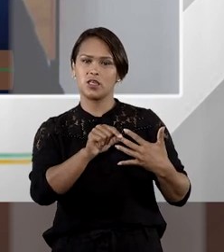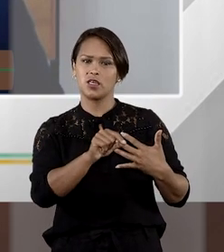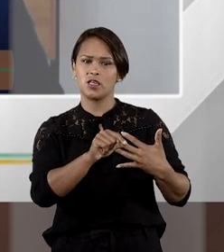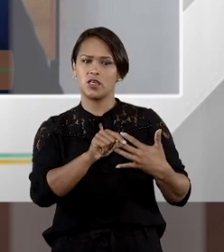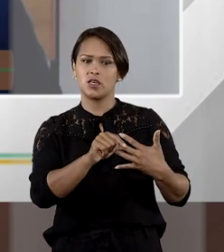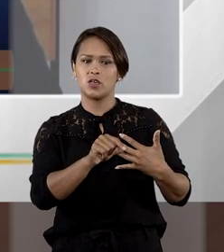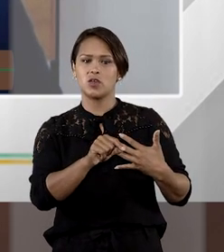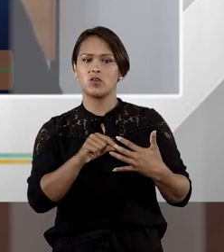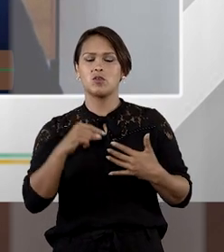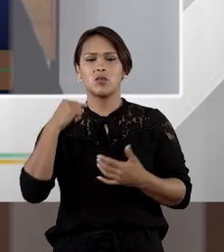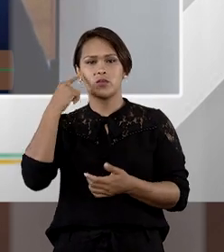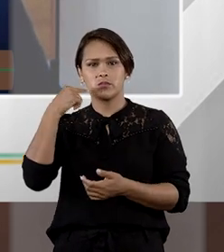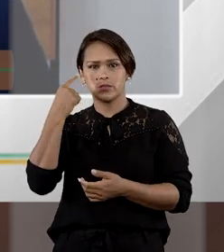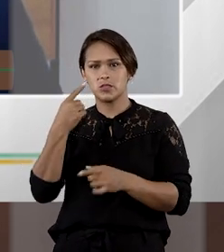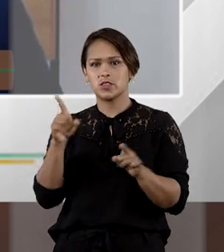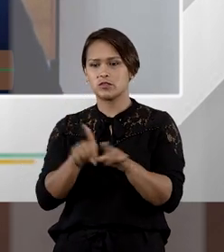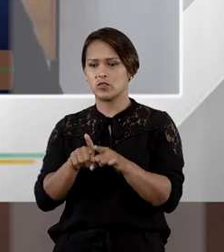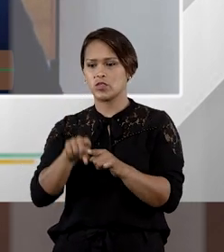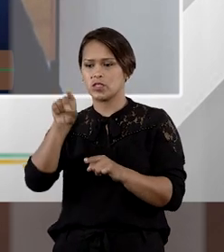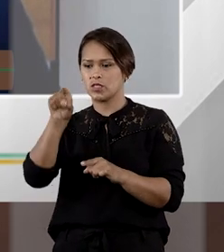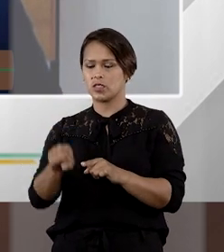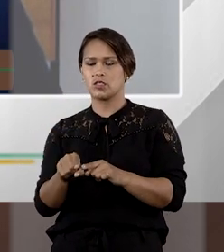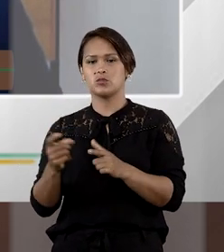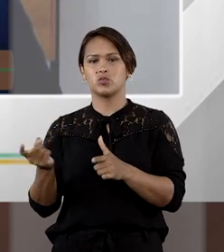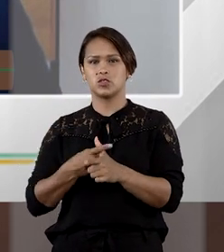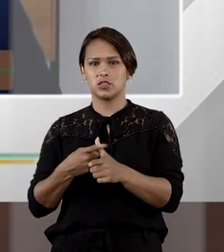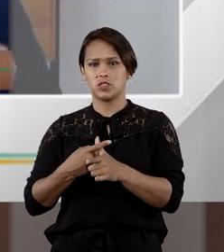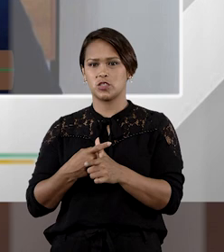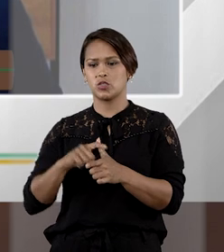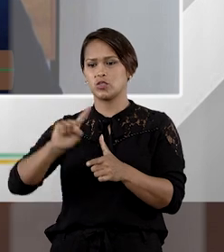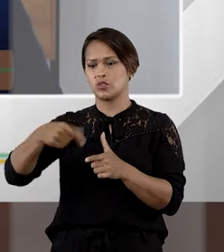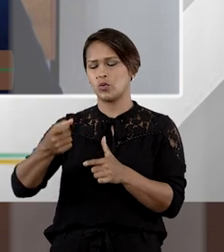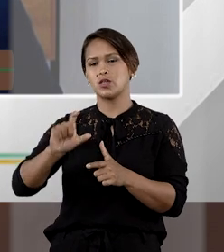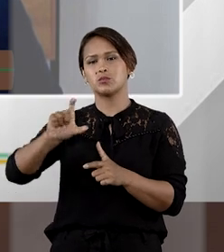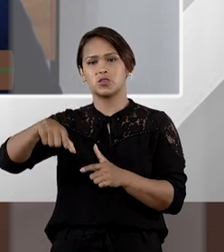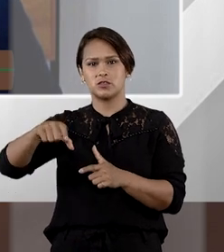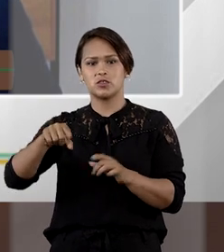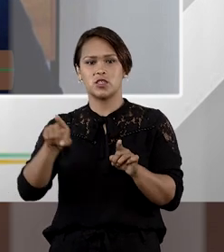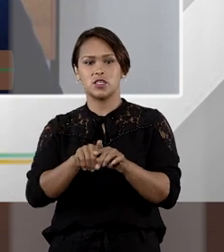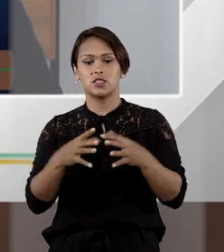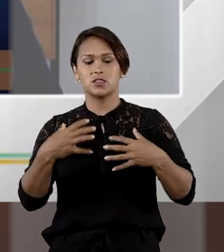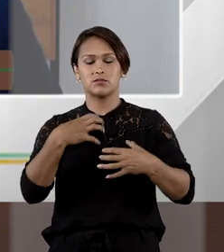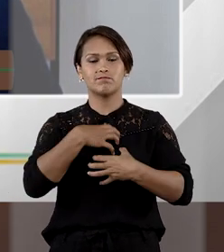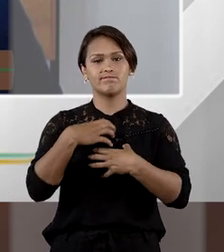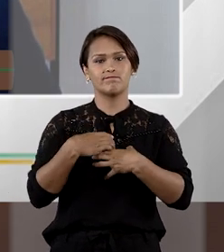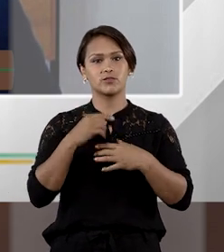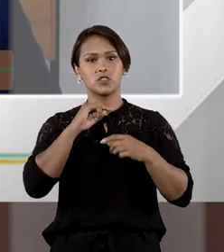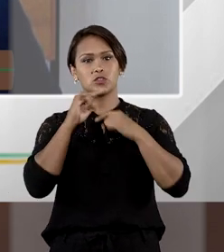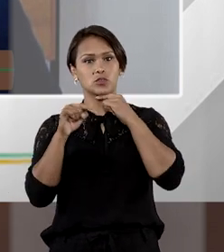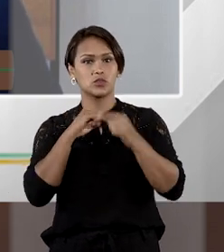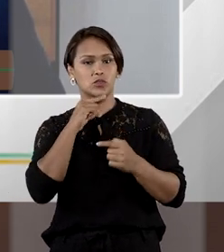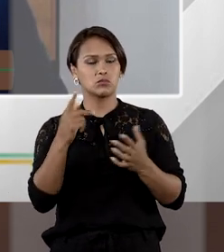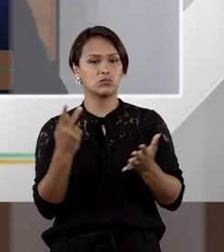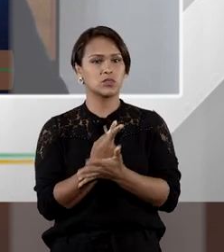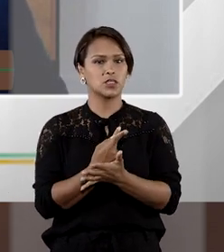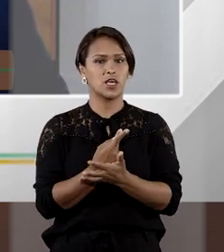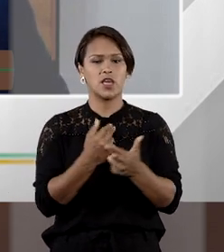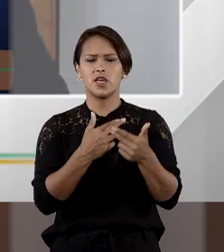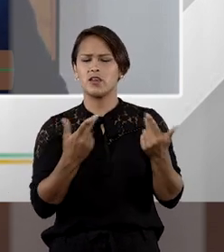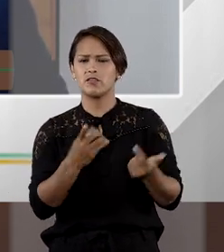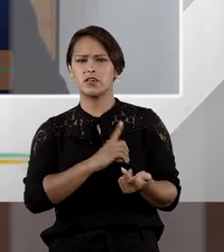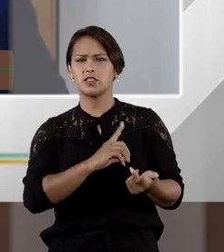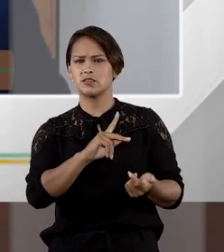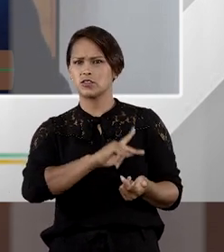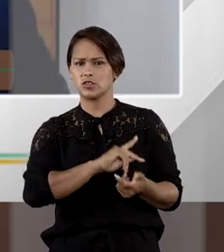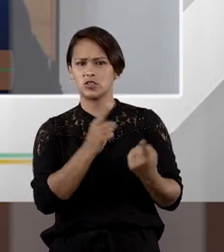ficam, como eles advogam tanto para os credores quanto para os devedores, eles ficam numa situação de dúvida. E muitos